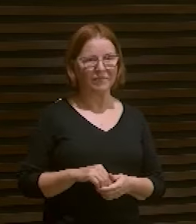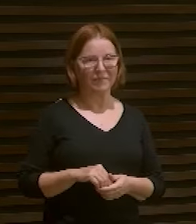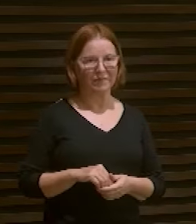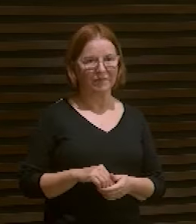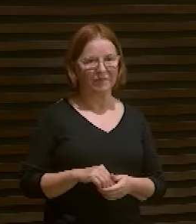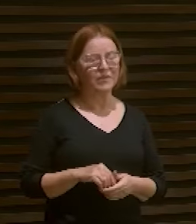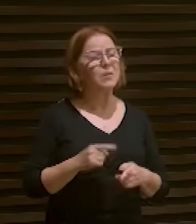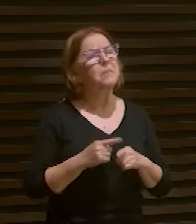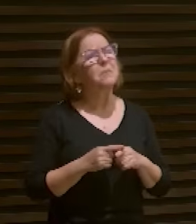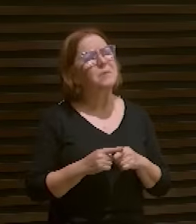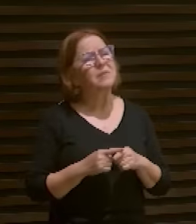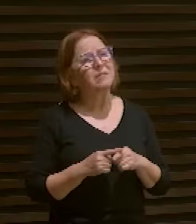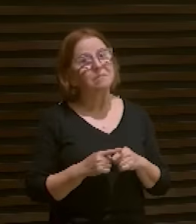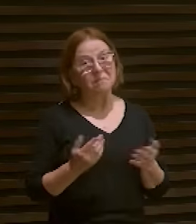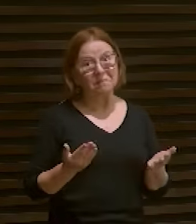Por que será?